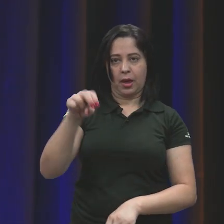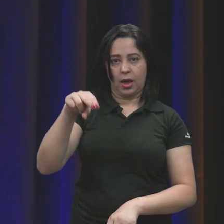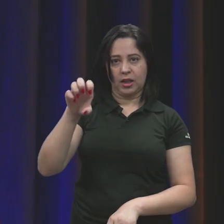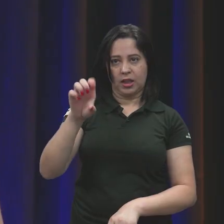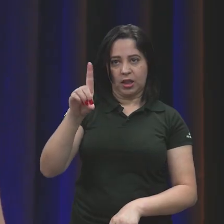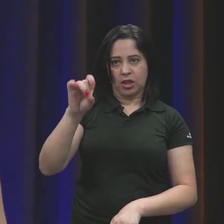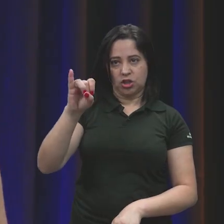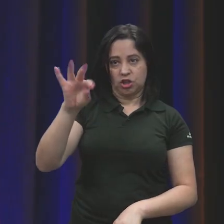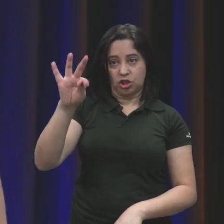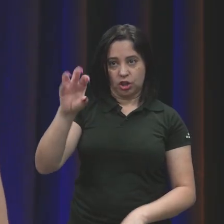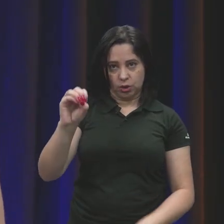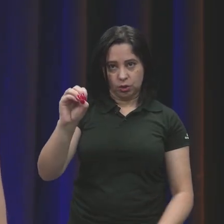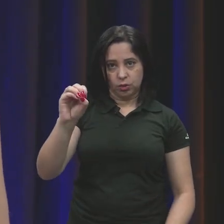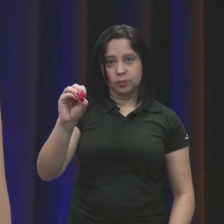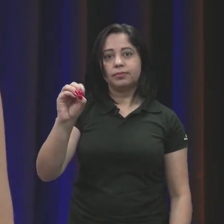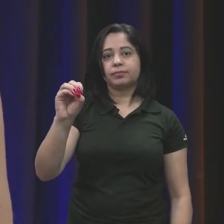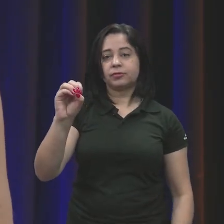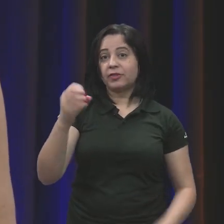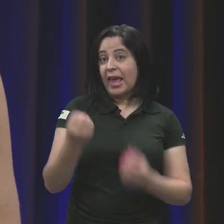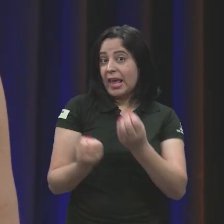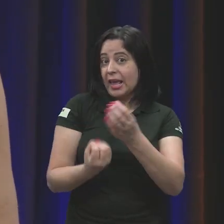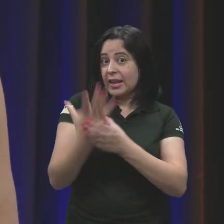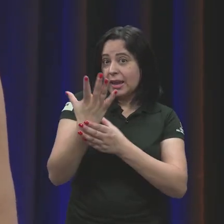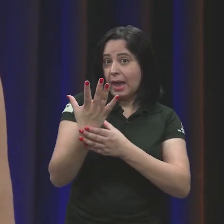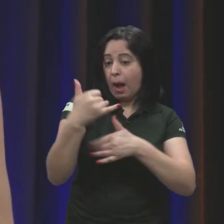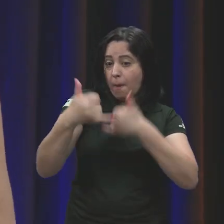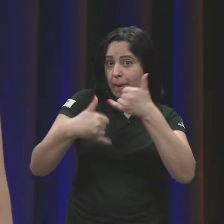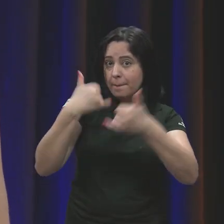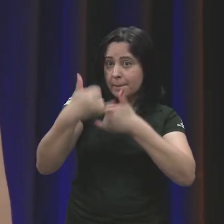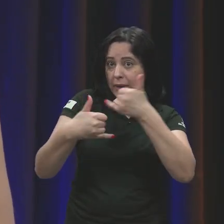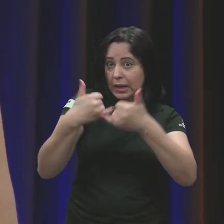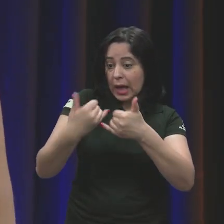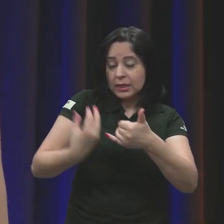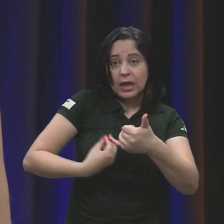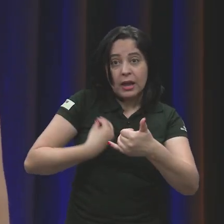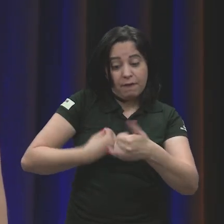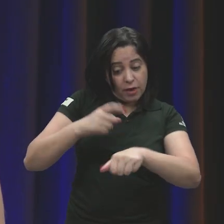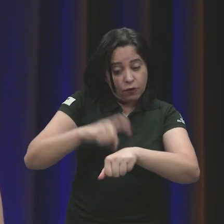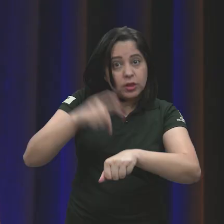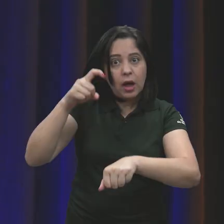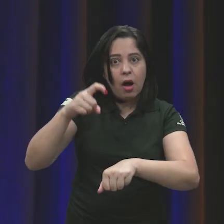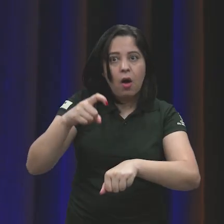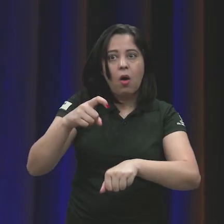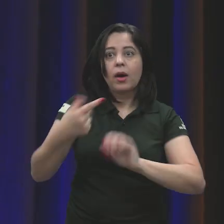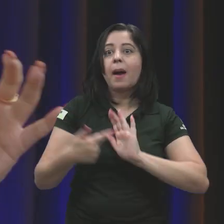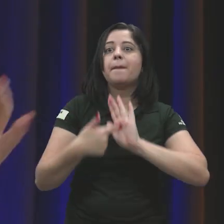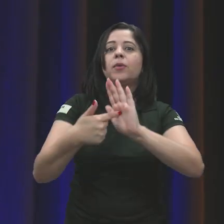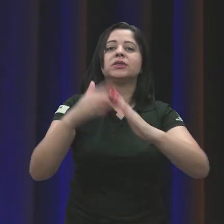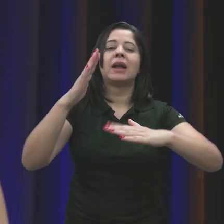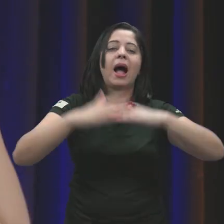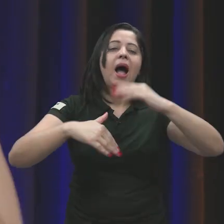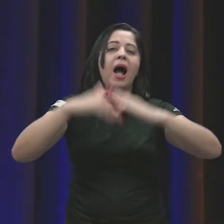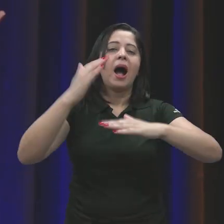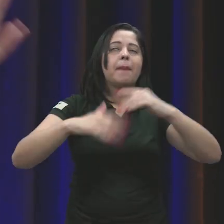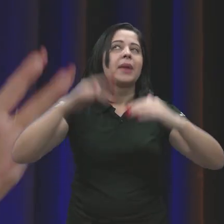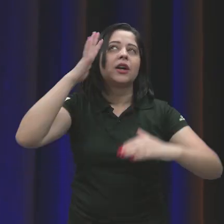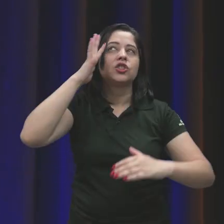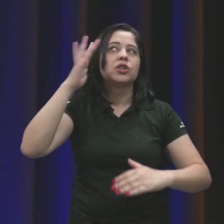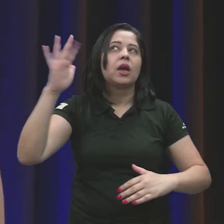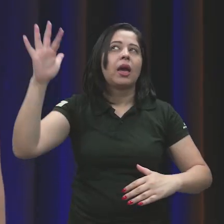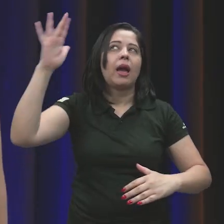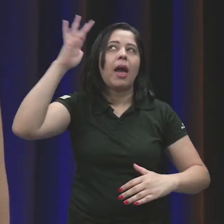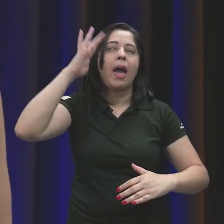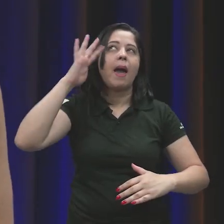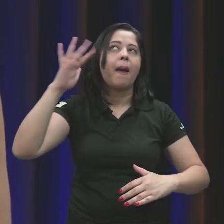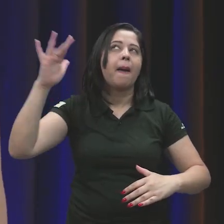Benê, vai construir um brinquedo ao vivo aqui pra gente, mostrando que a prática de imaginar e construir pode ir muito além